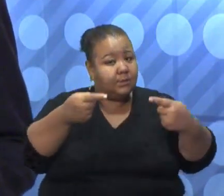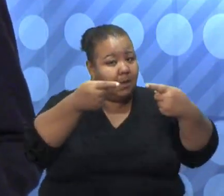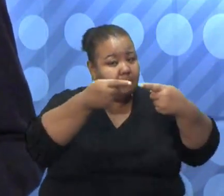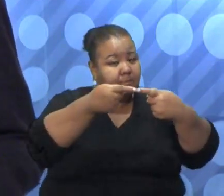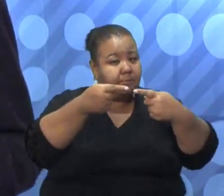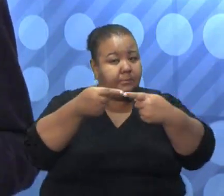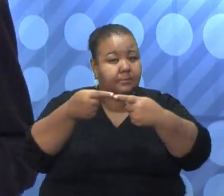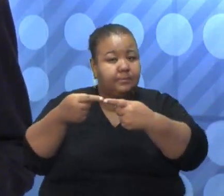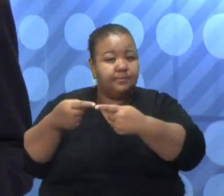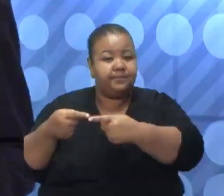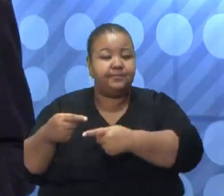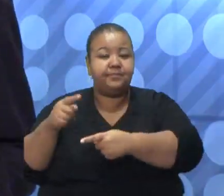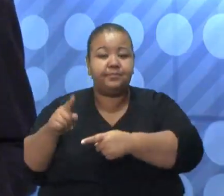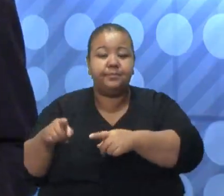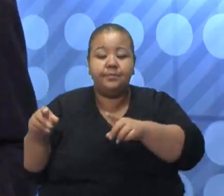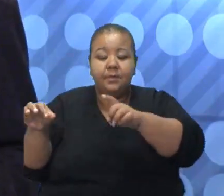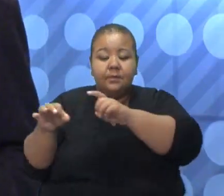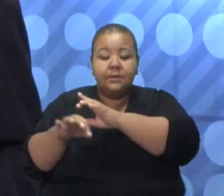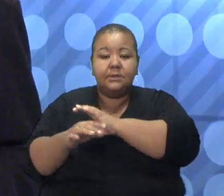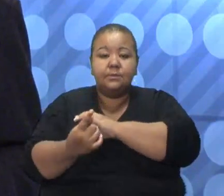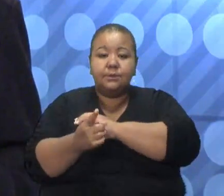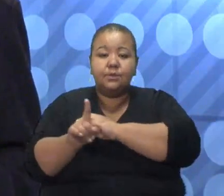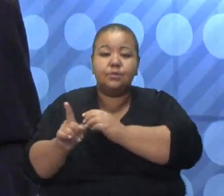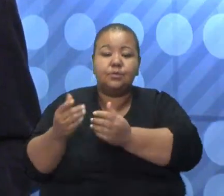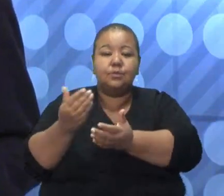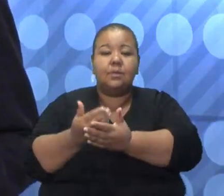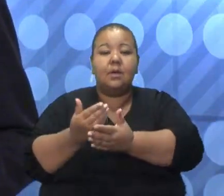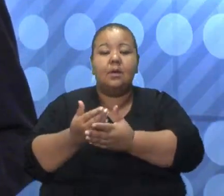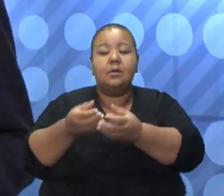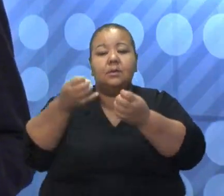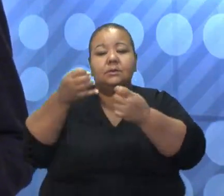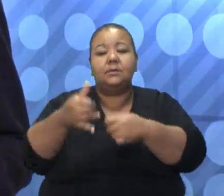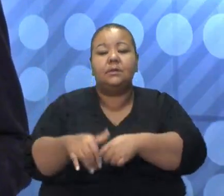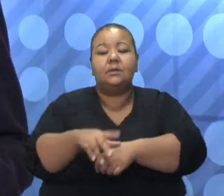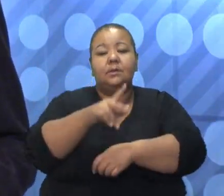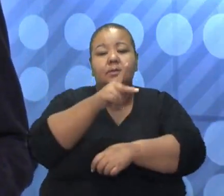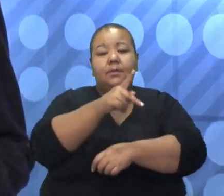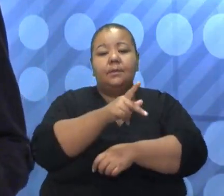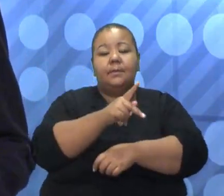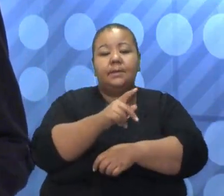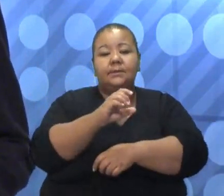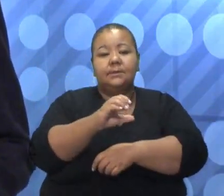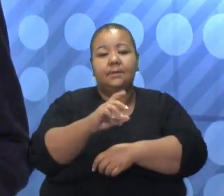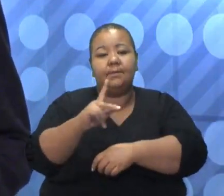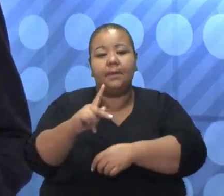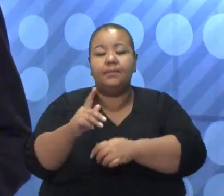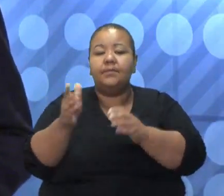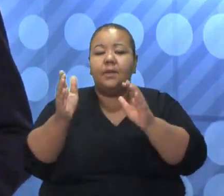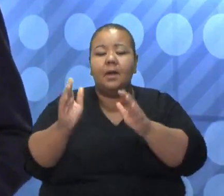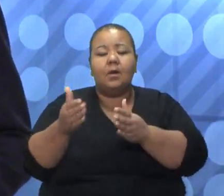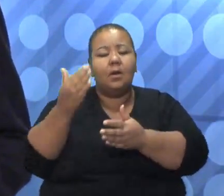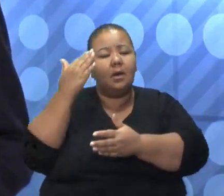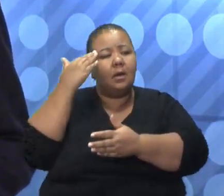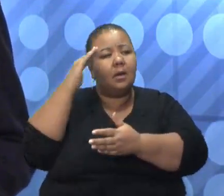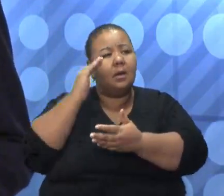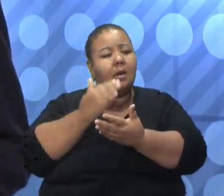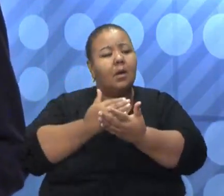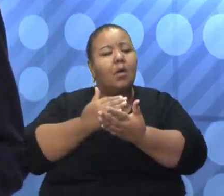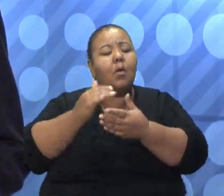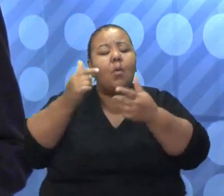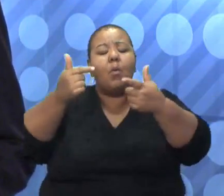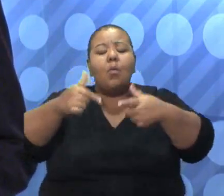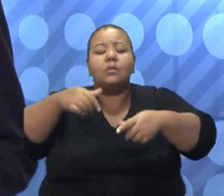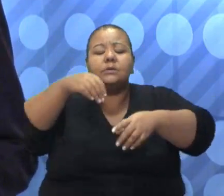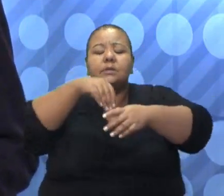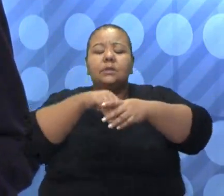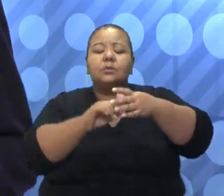à outra. Nós finalizamos a última aula falando de PPCP e agora a gente começa a entender aonde eu aplico o PPCP